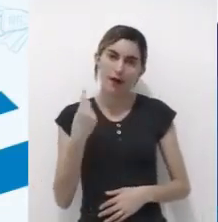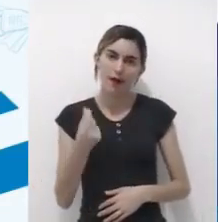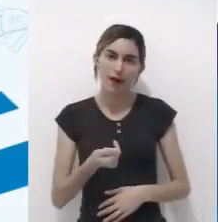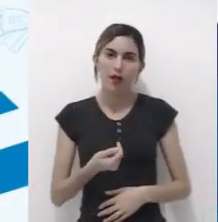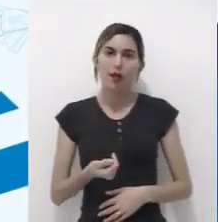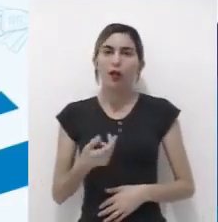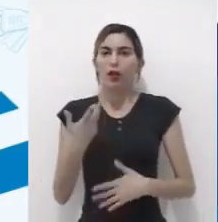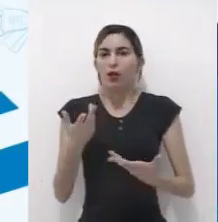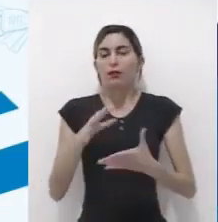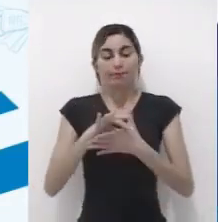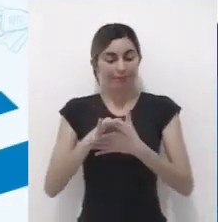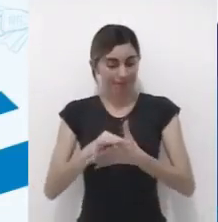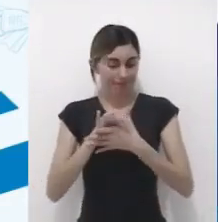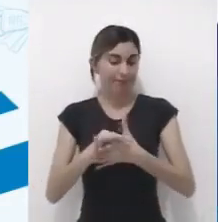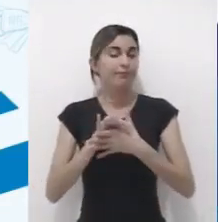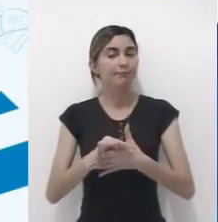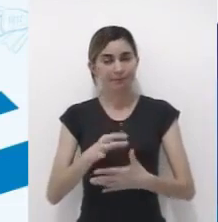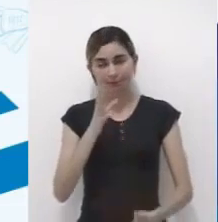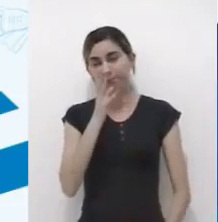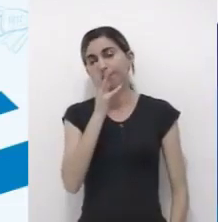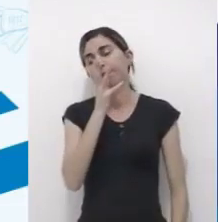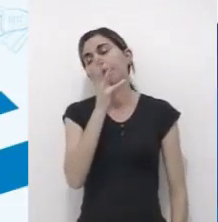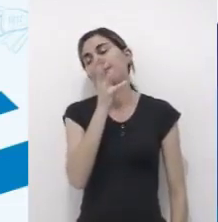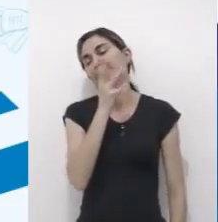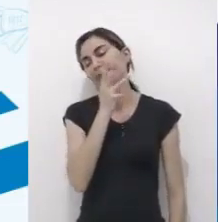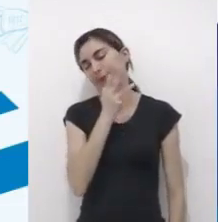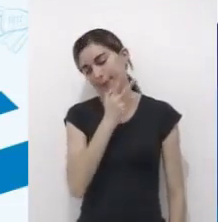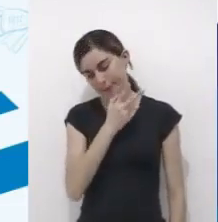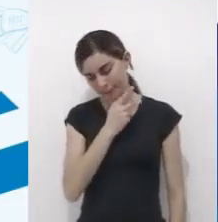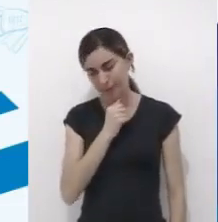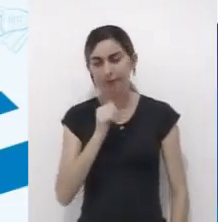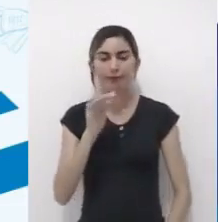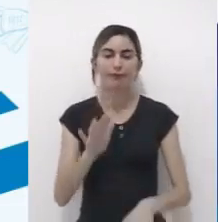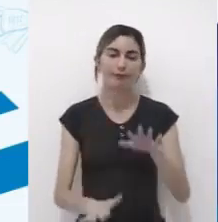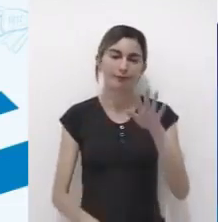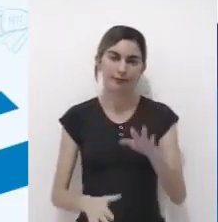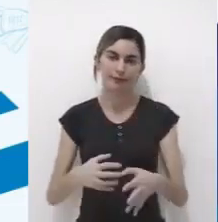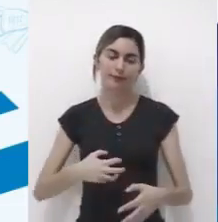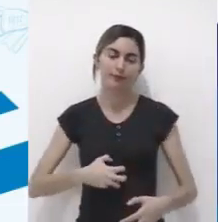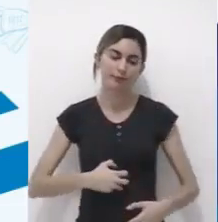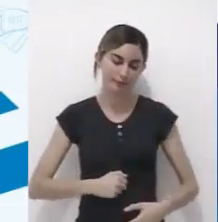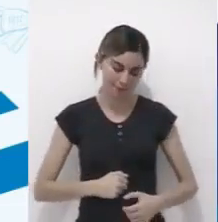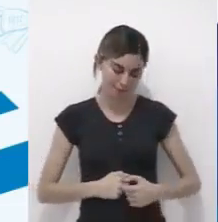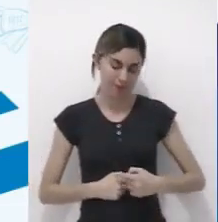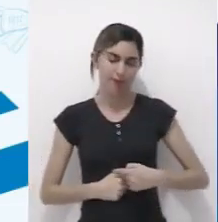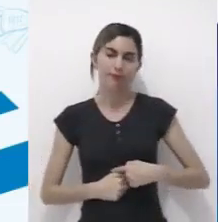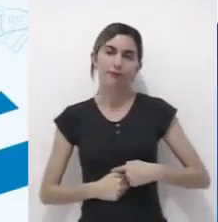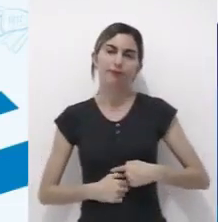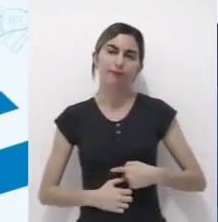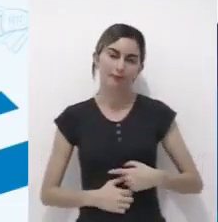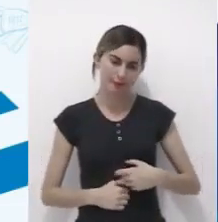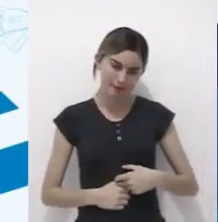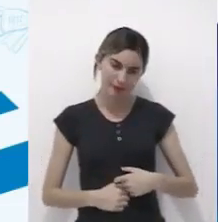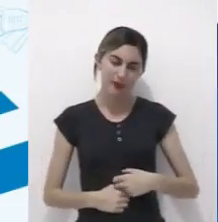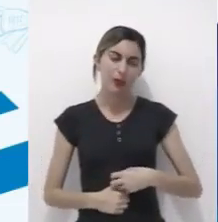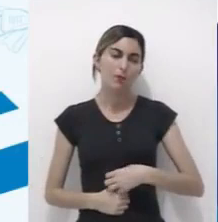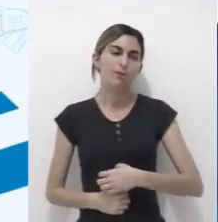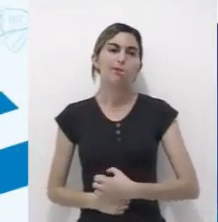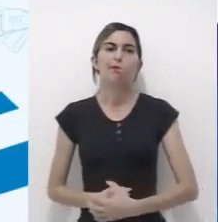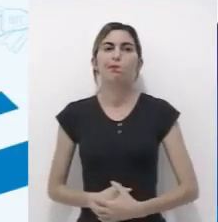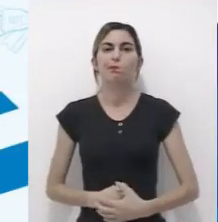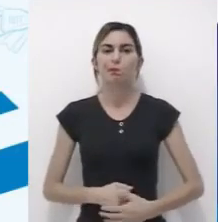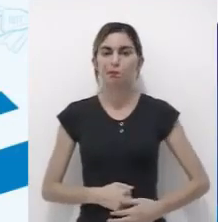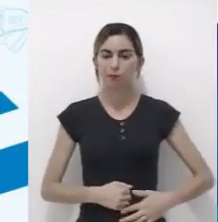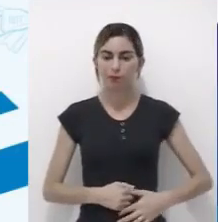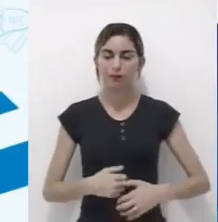certeza, demora muito acontecer a digestão. Às vezes você pode ficar com aquele pedaço de carne